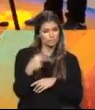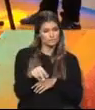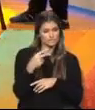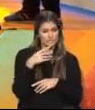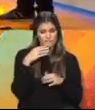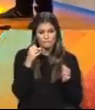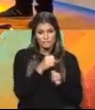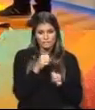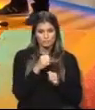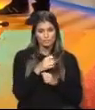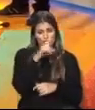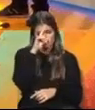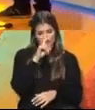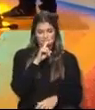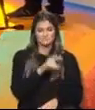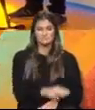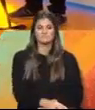e nele entrei.